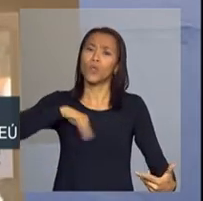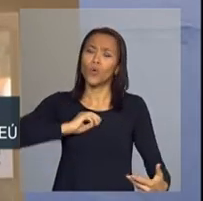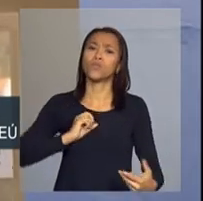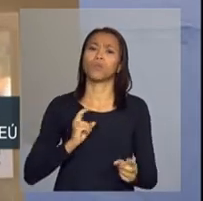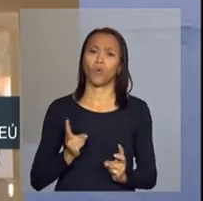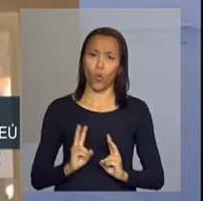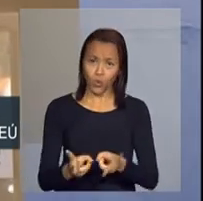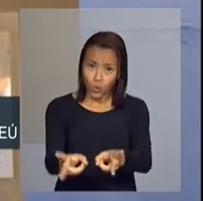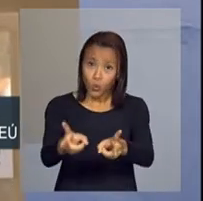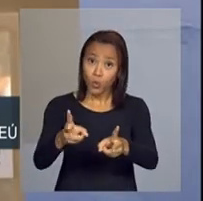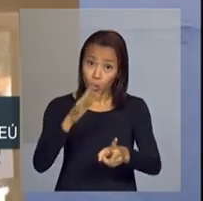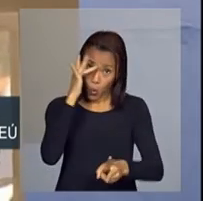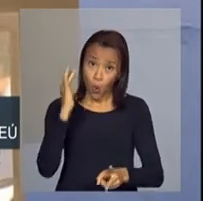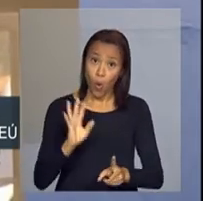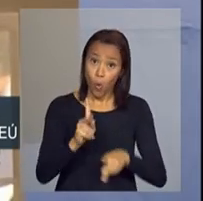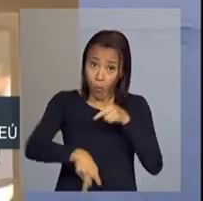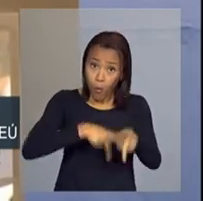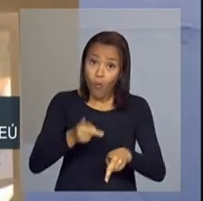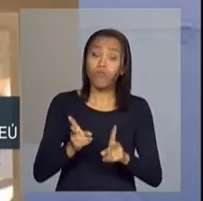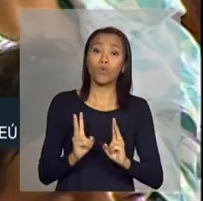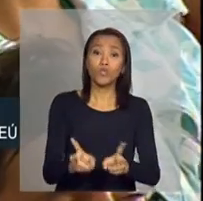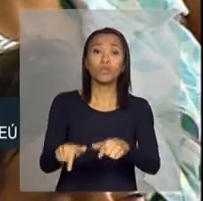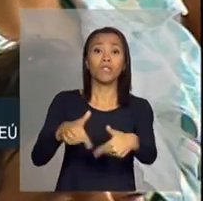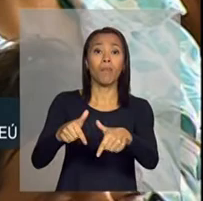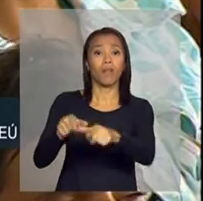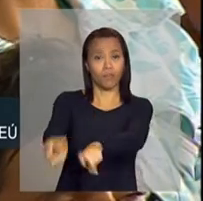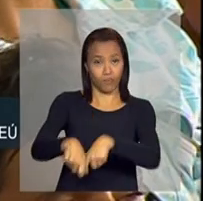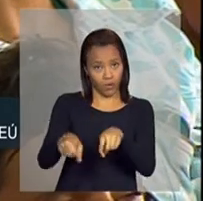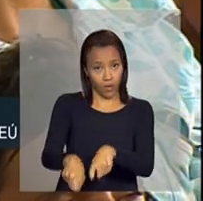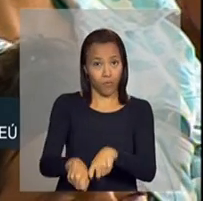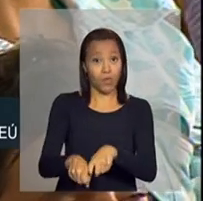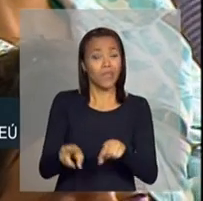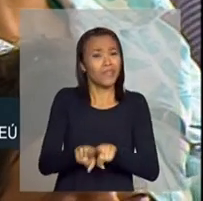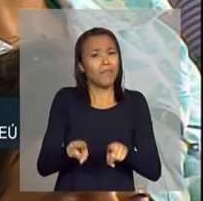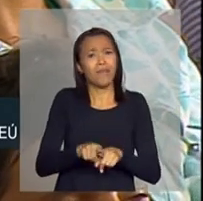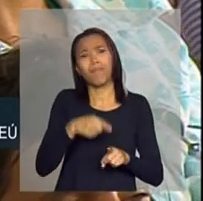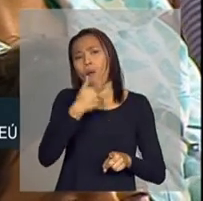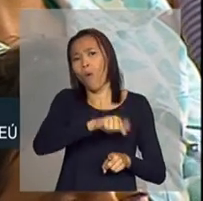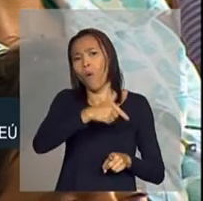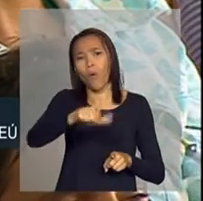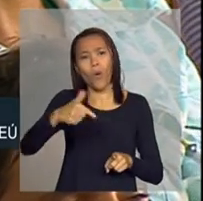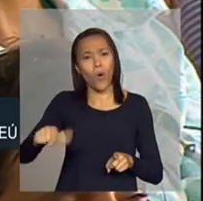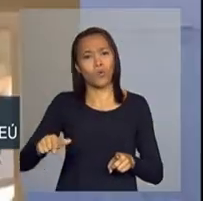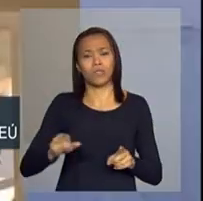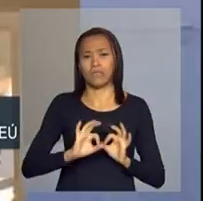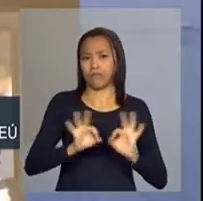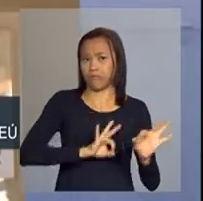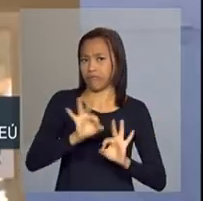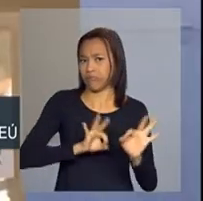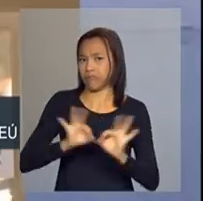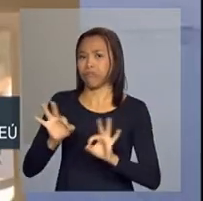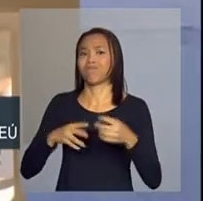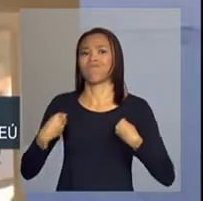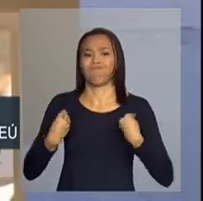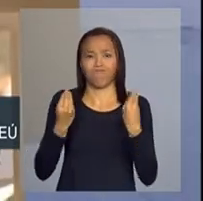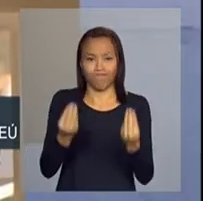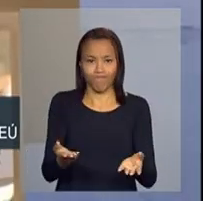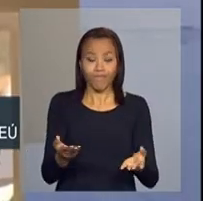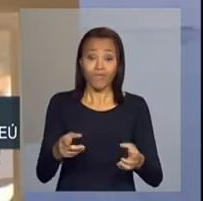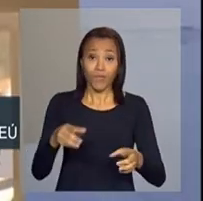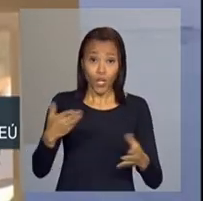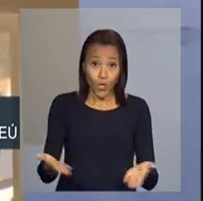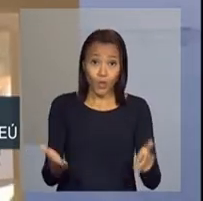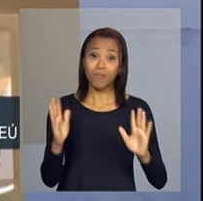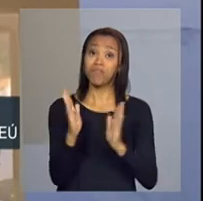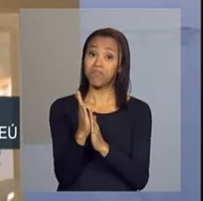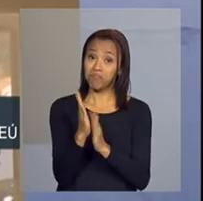campo. Mas é preciso também um conjunto de ações estruturantes. E, nesse sentido, parabenizar a ação